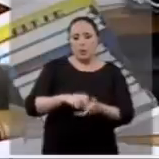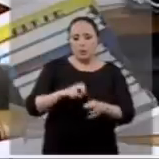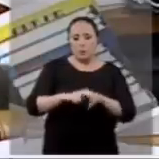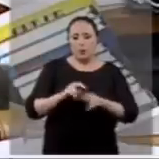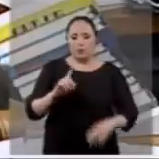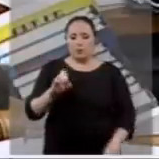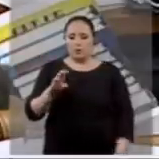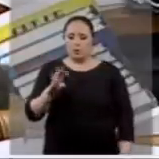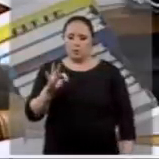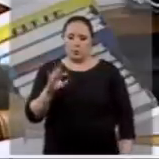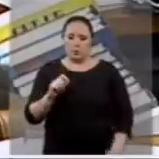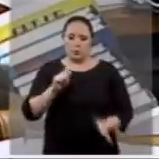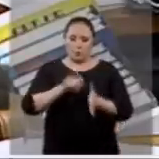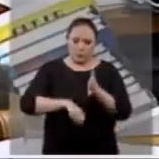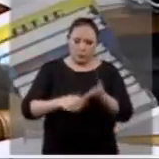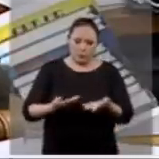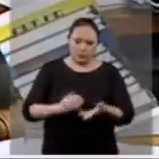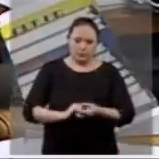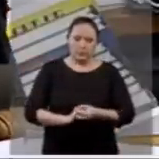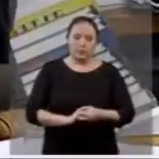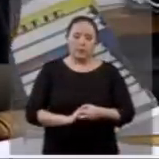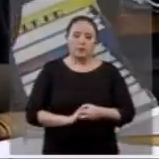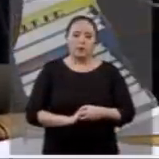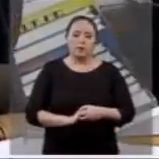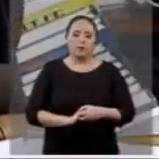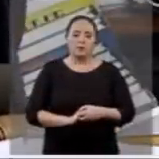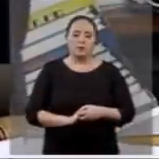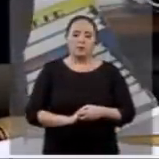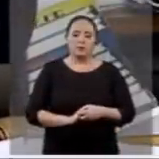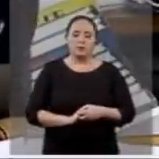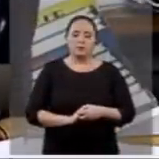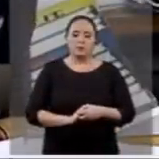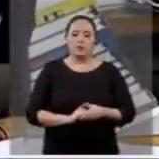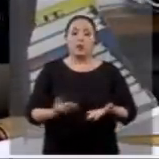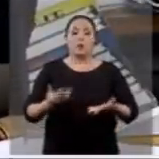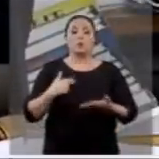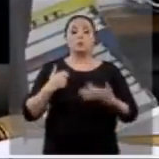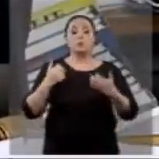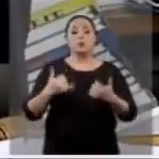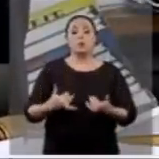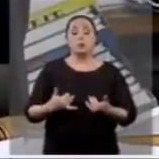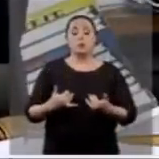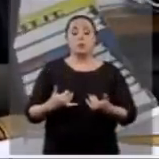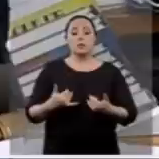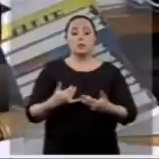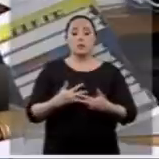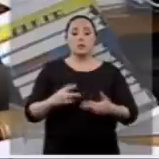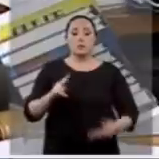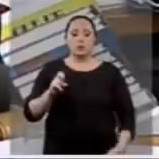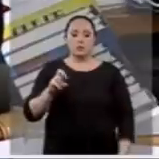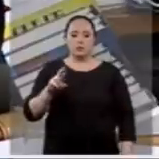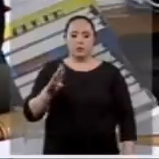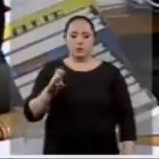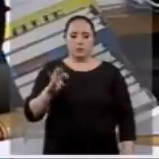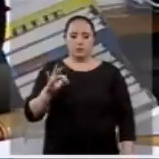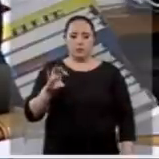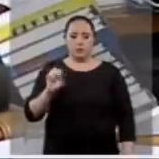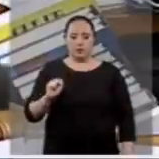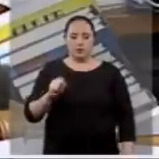Nossa jurisprudência sedimentada, e refiro-me aqui aos verbetes 70,